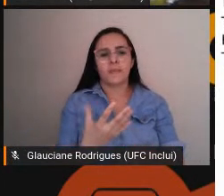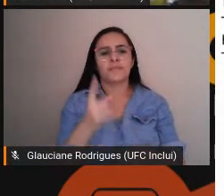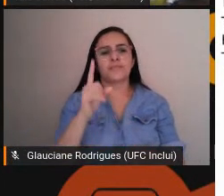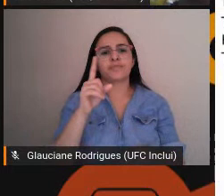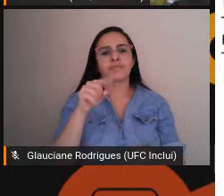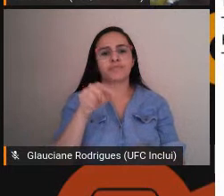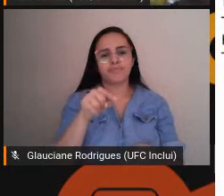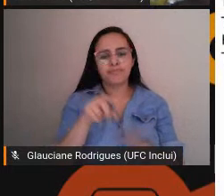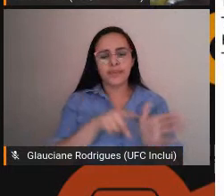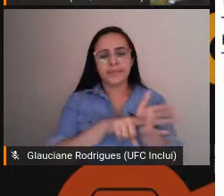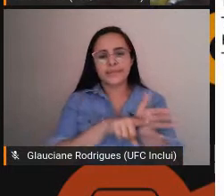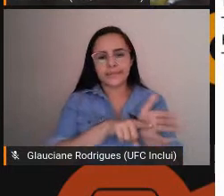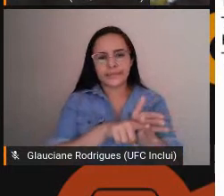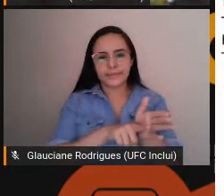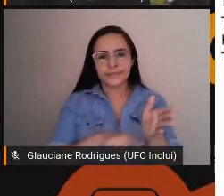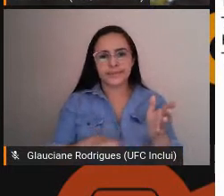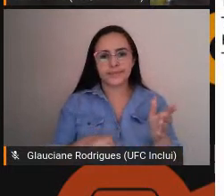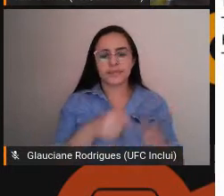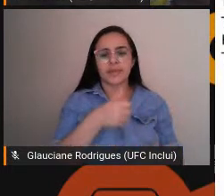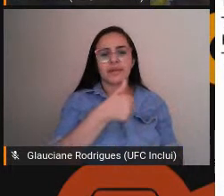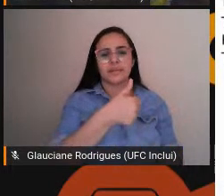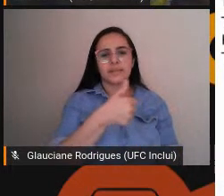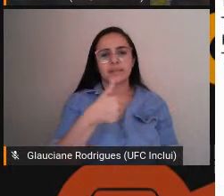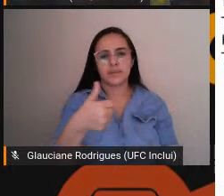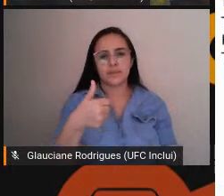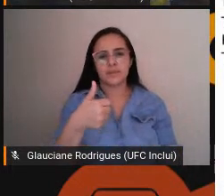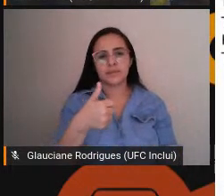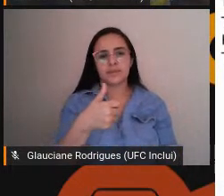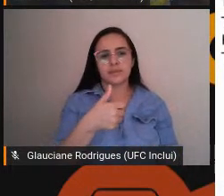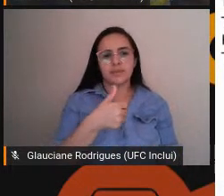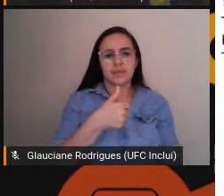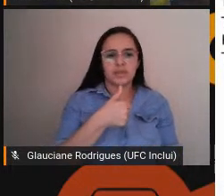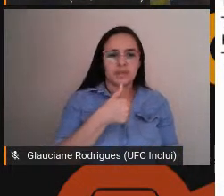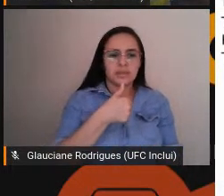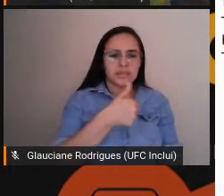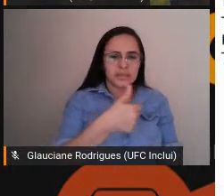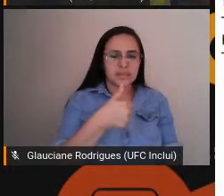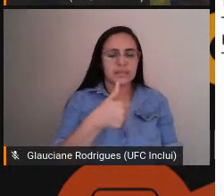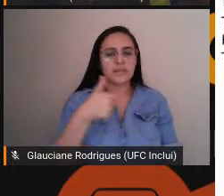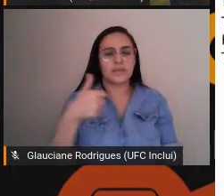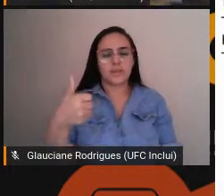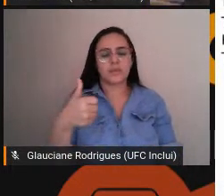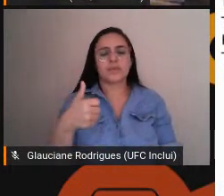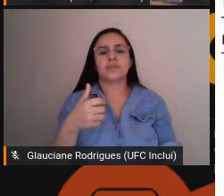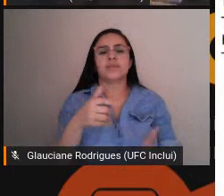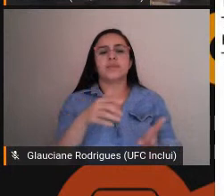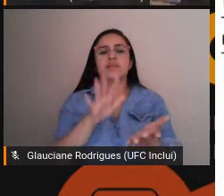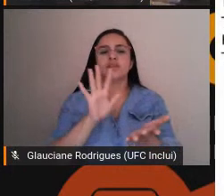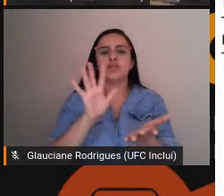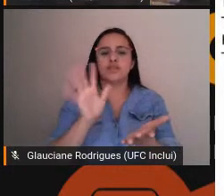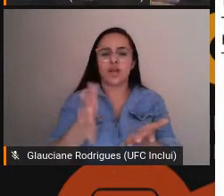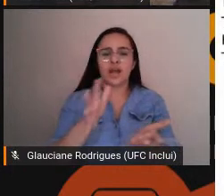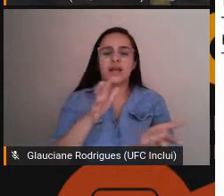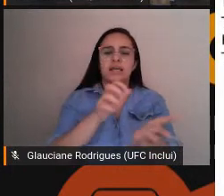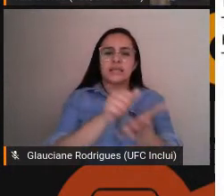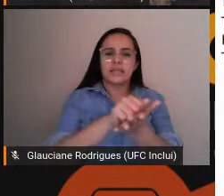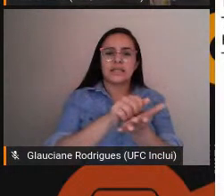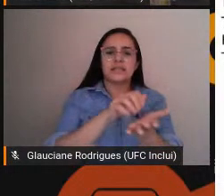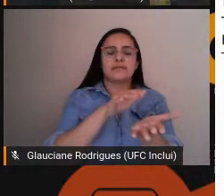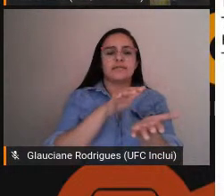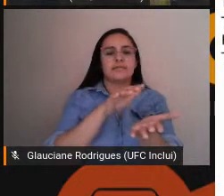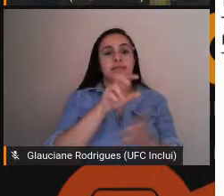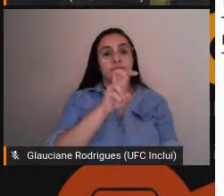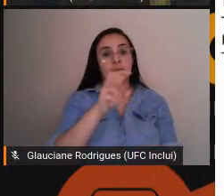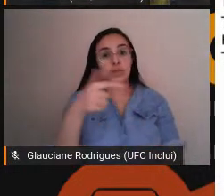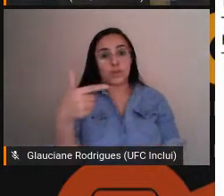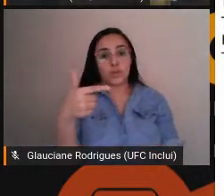pesquisador. Então, de 111 artigos, 111 ensaios registrados, 52 foram